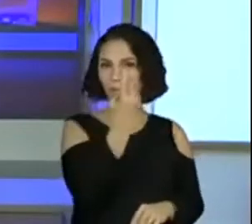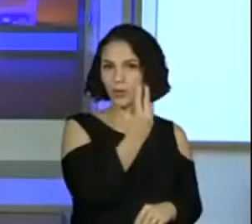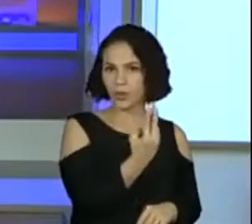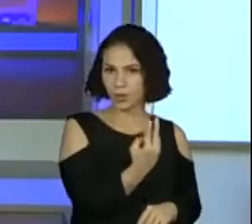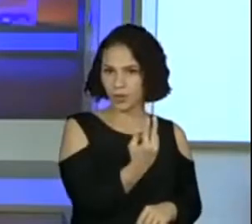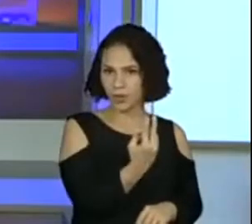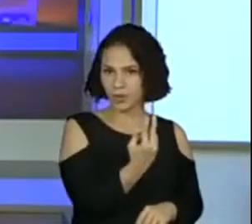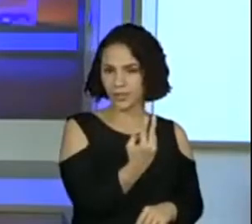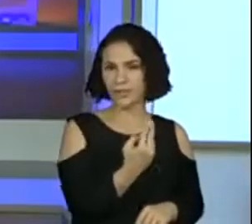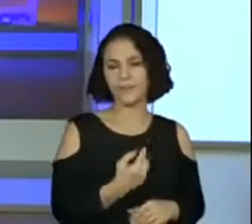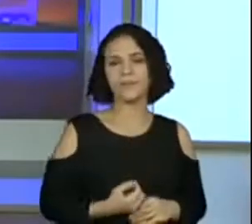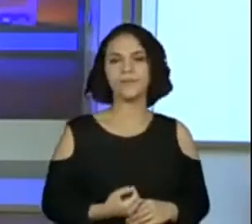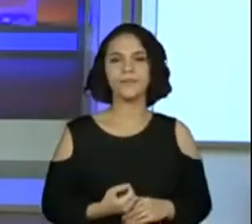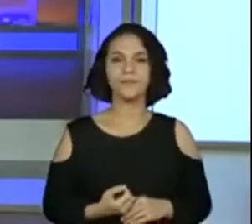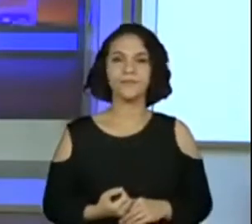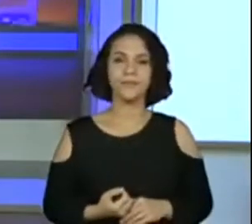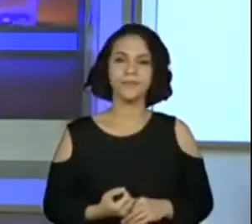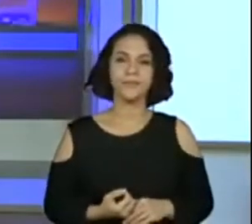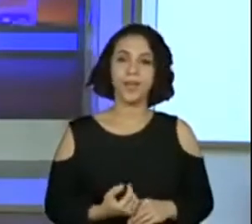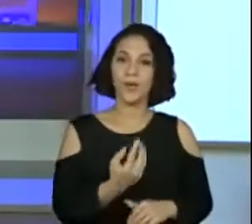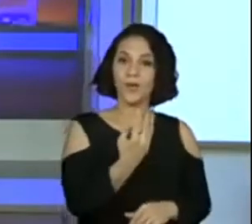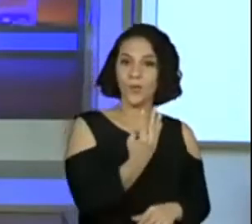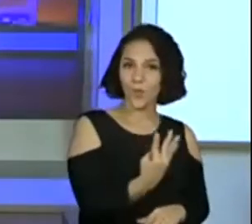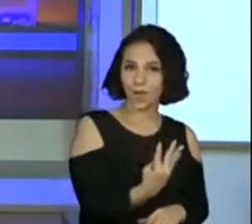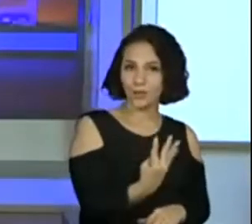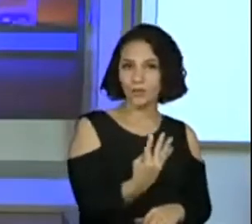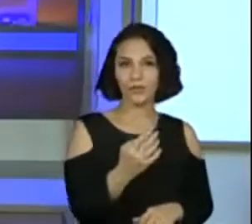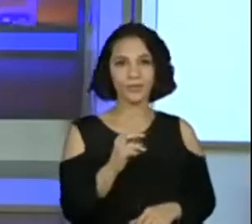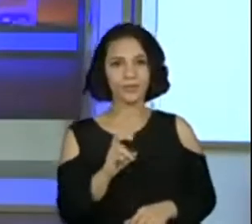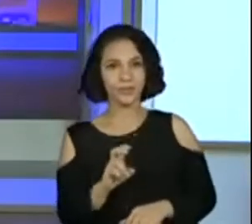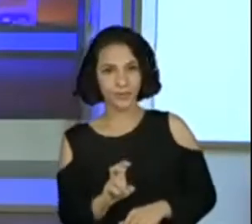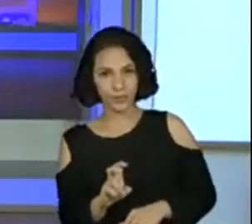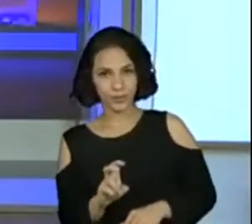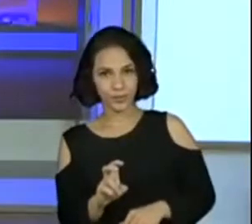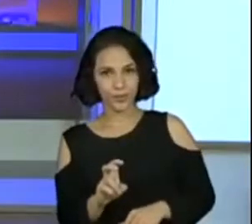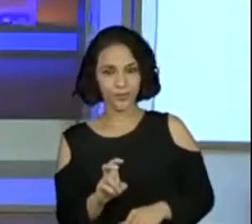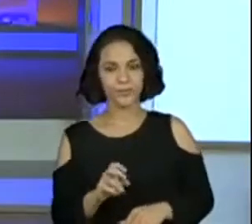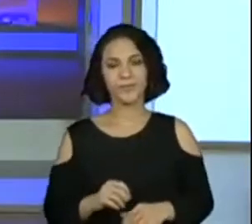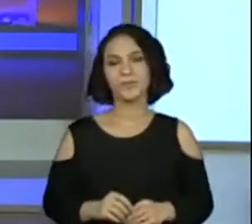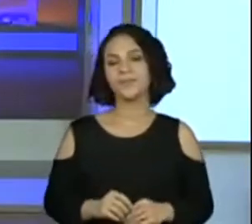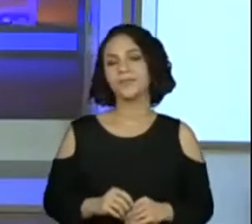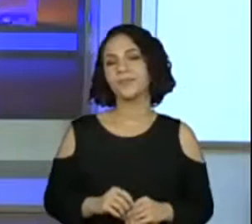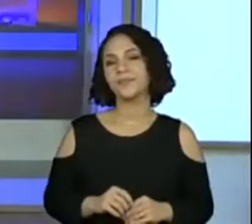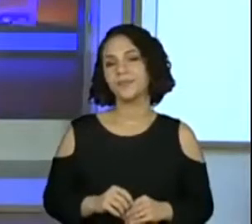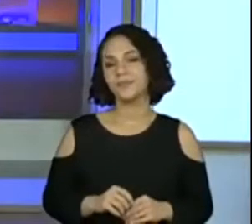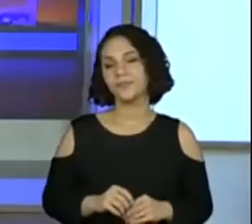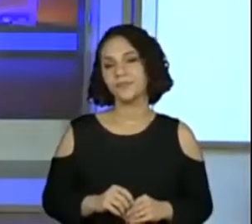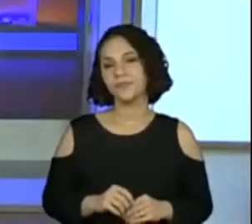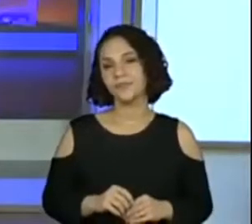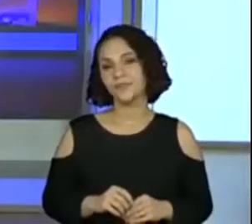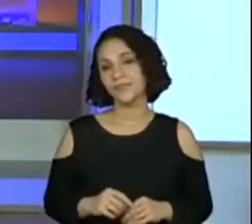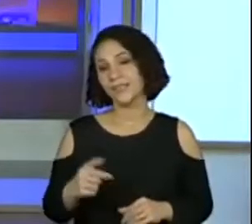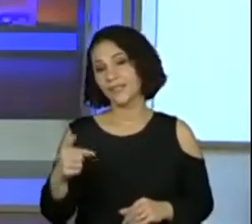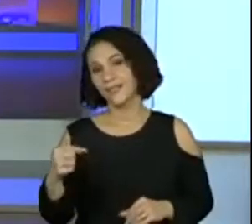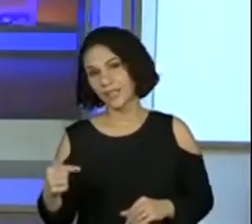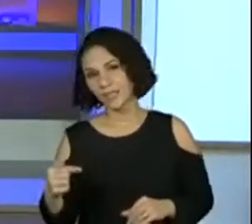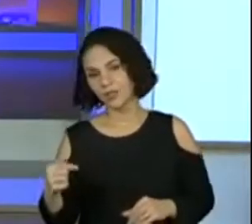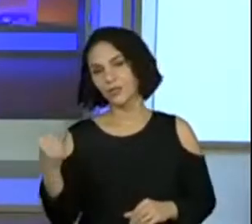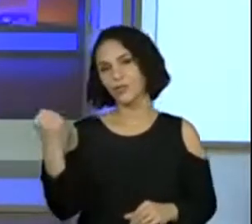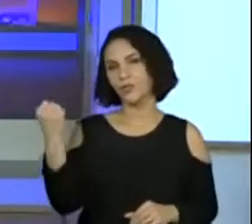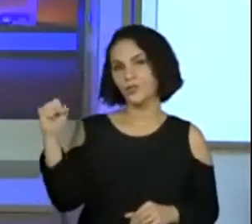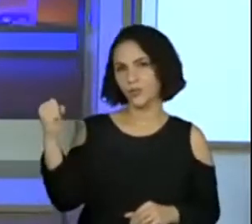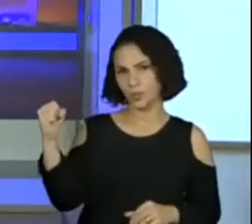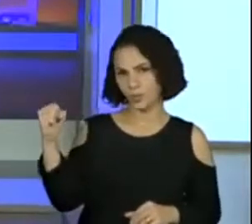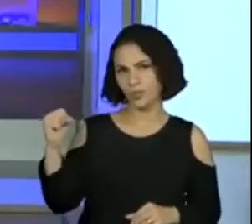o 2, o 4, o 5, o